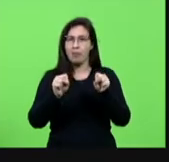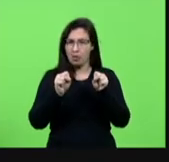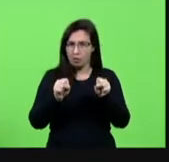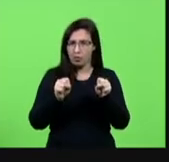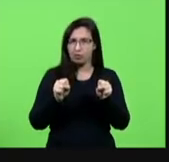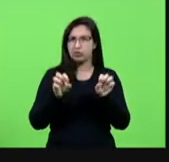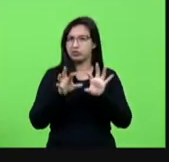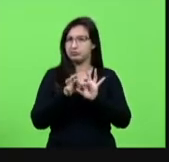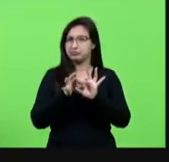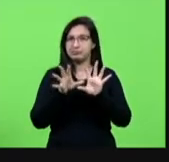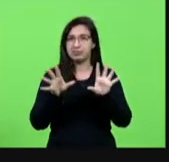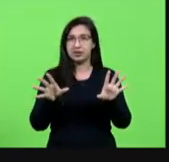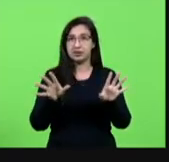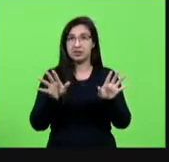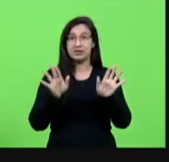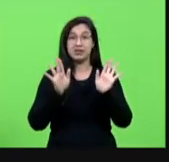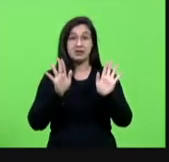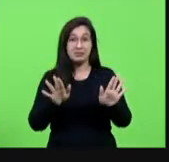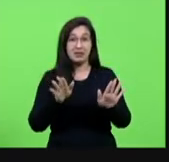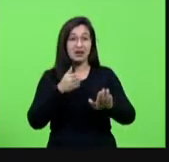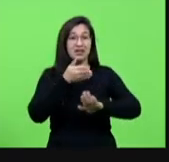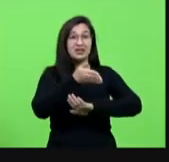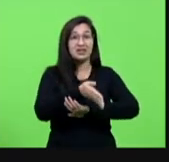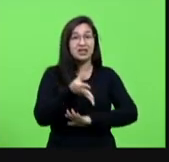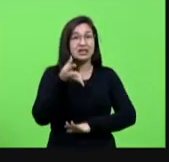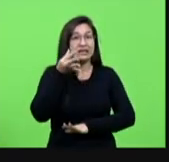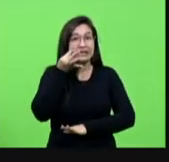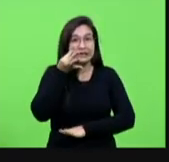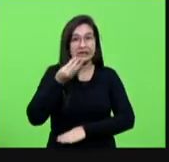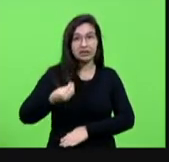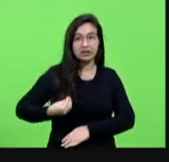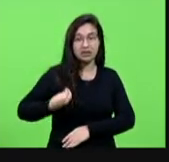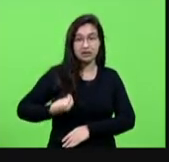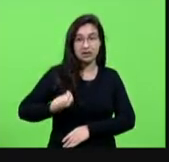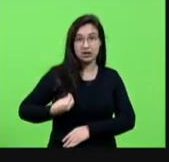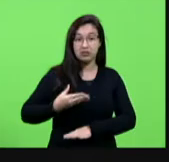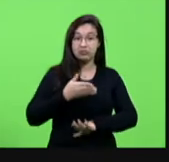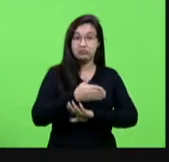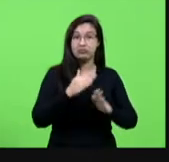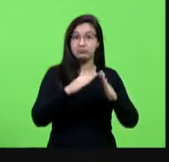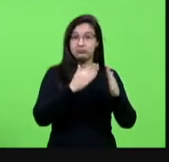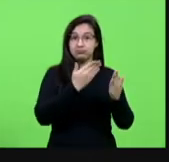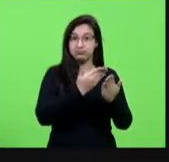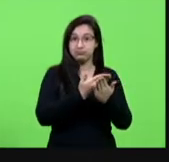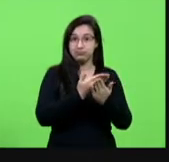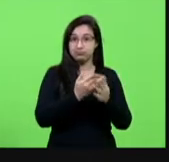manifestação. Mas fazer uma aula prática, uma aula presencial, daí não pode.